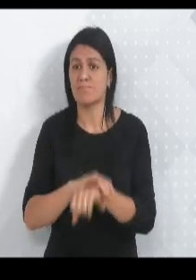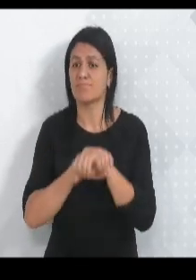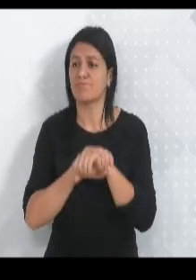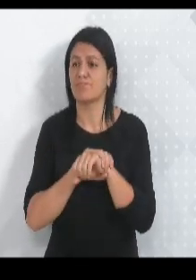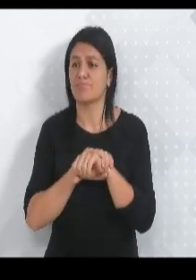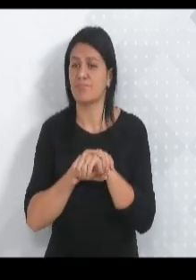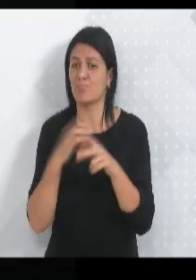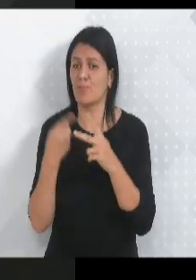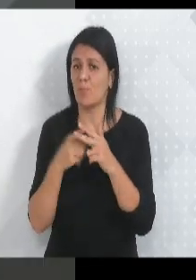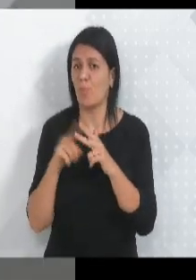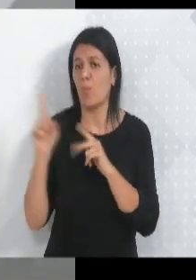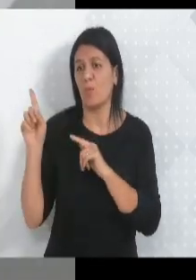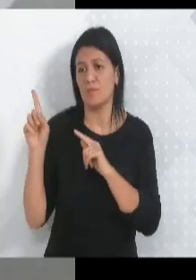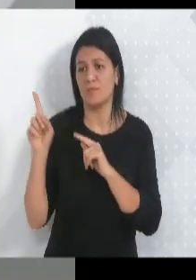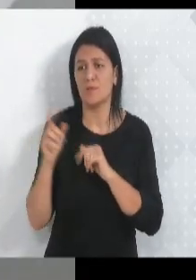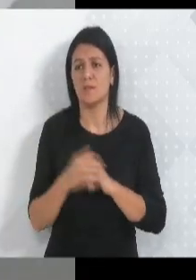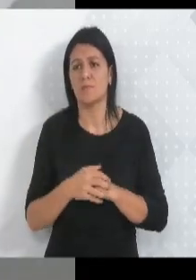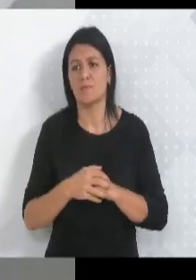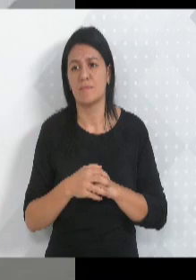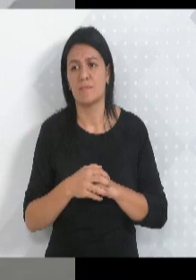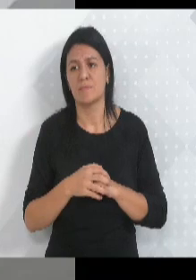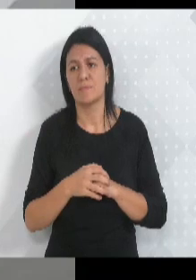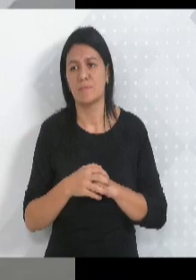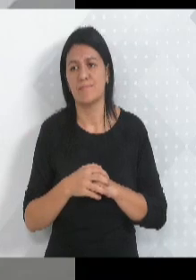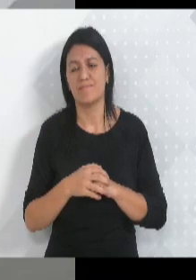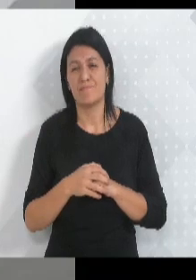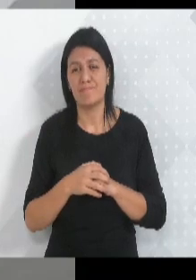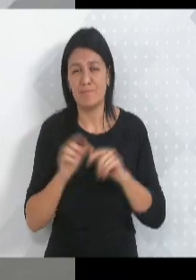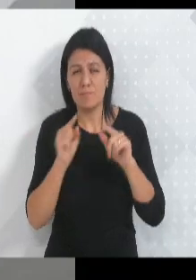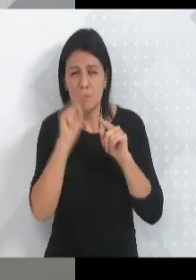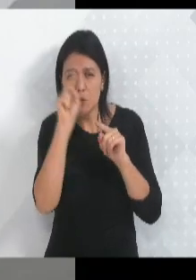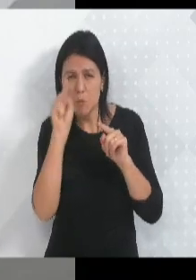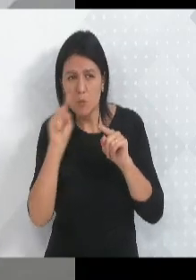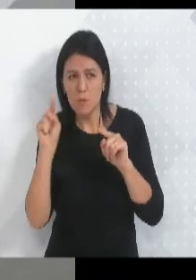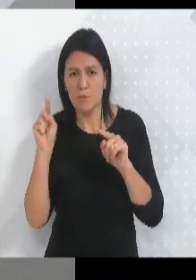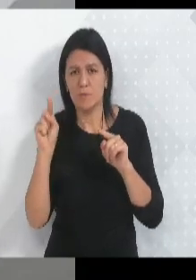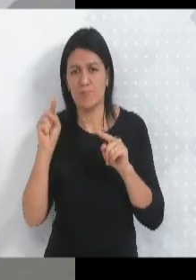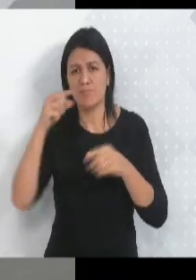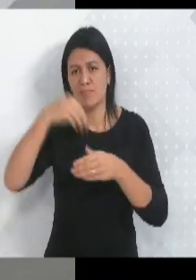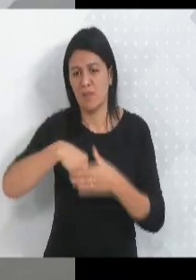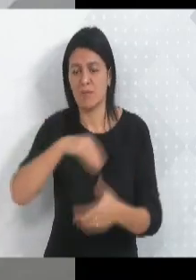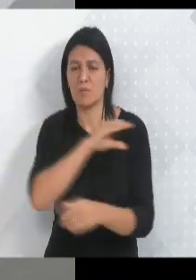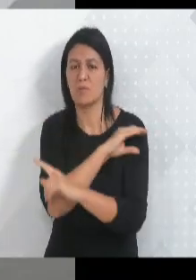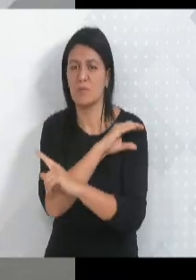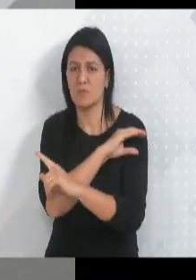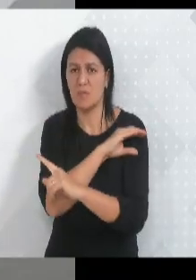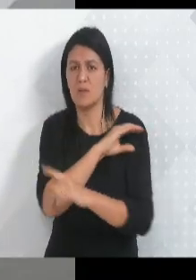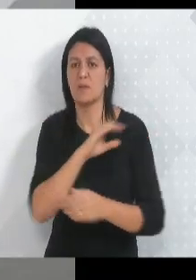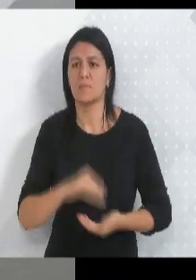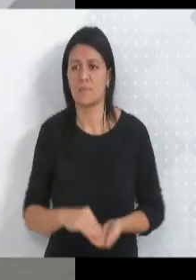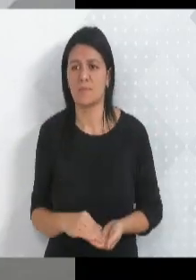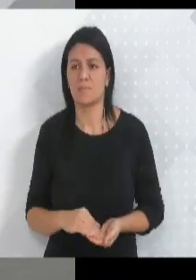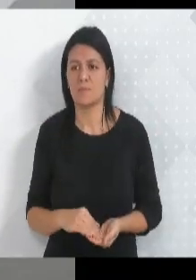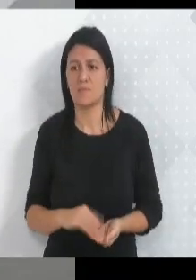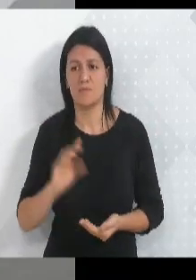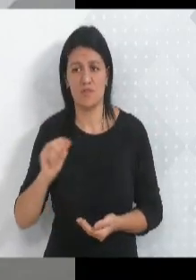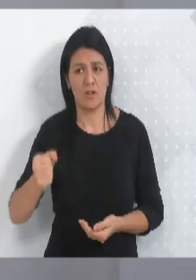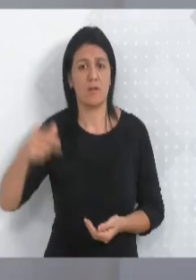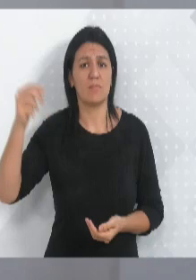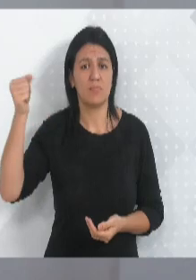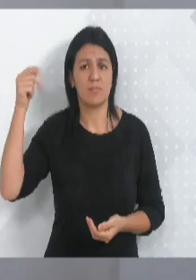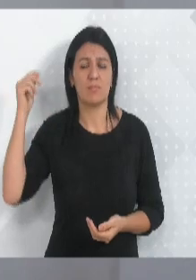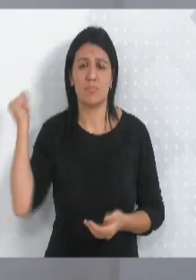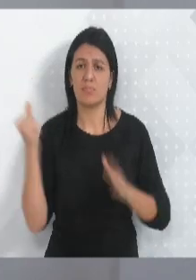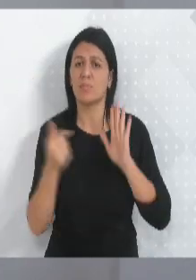manutenção. Ari, se puder, acho que tem mais uma foto, será? Tem. Olha as rachaduras nesse CI, né? Há tempo,